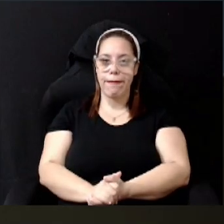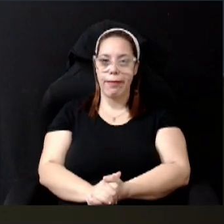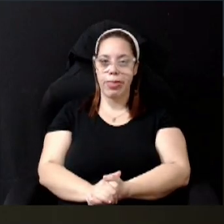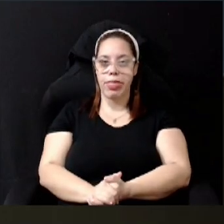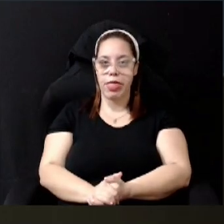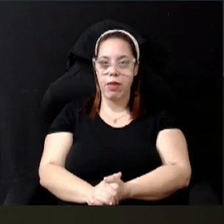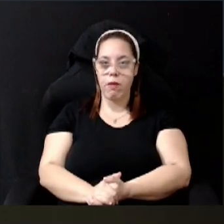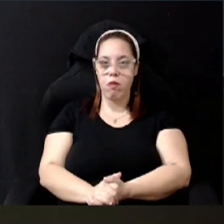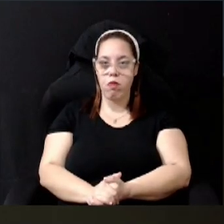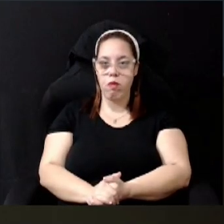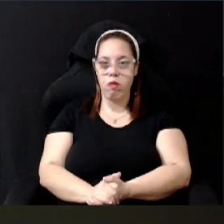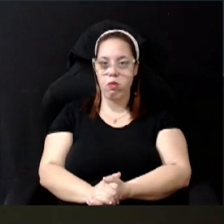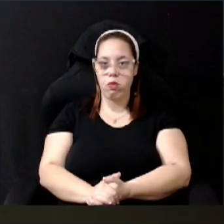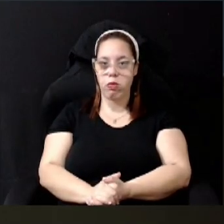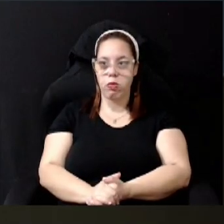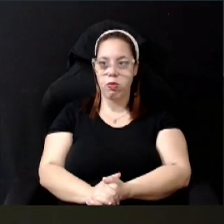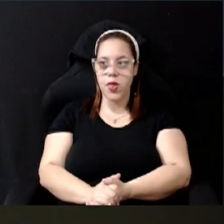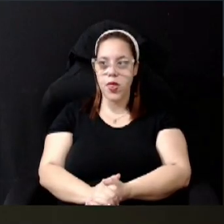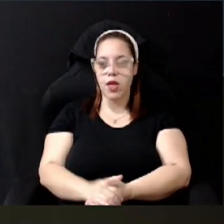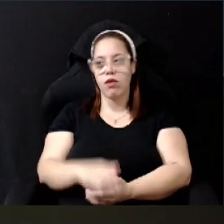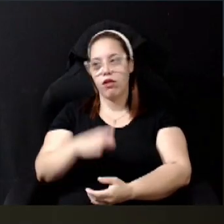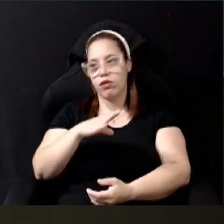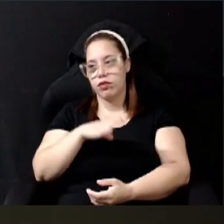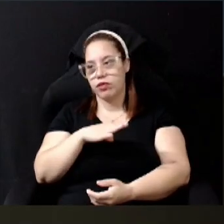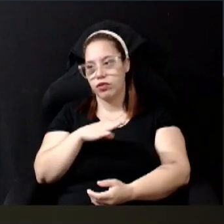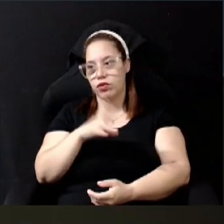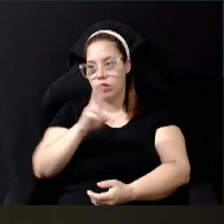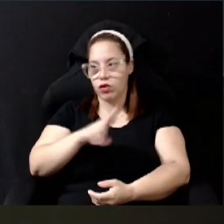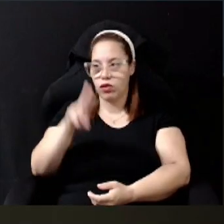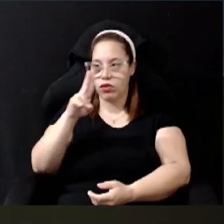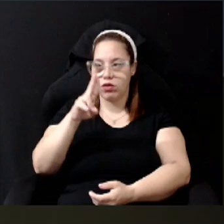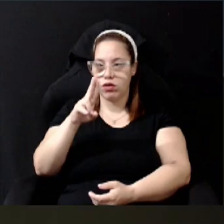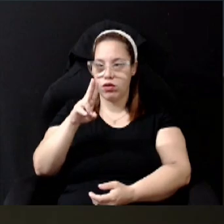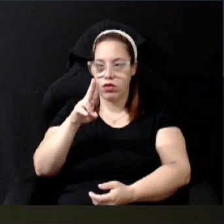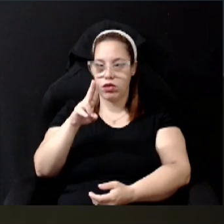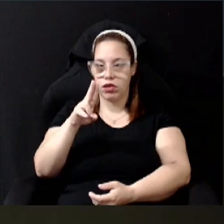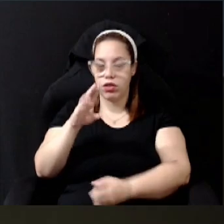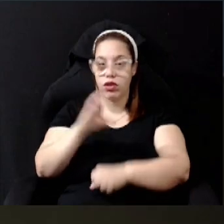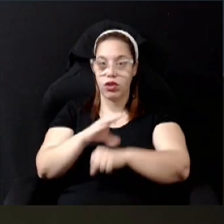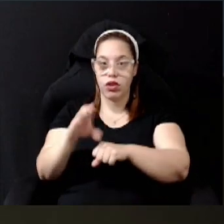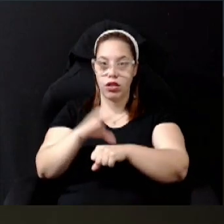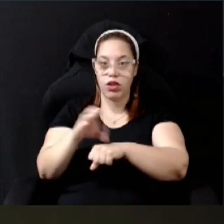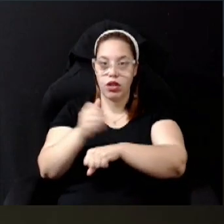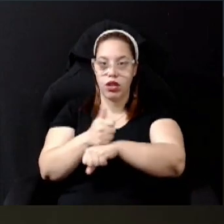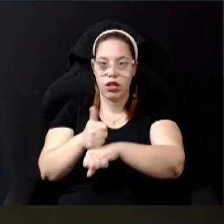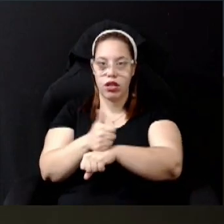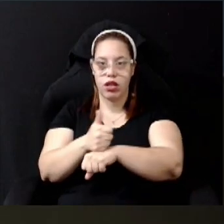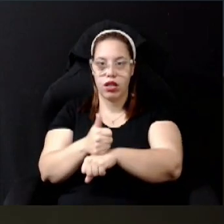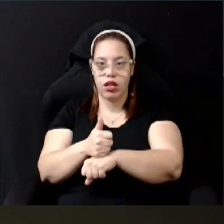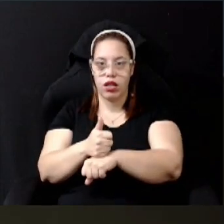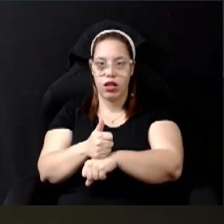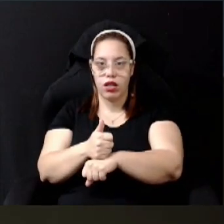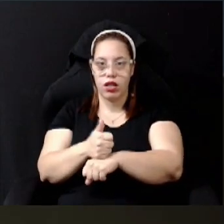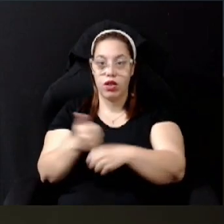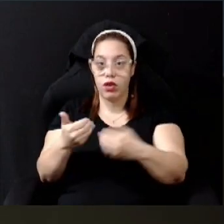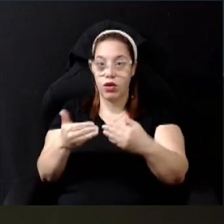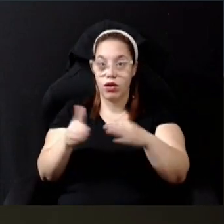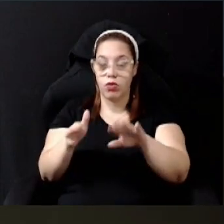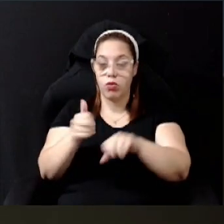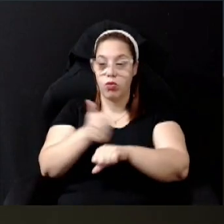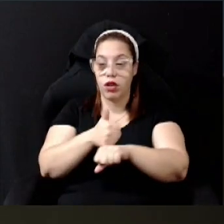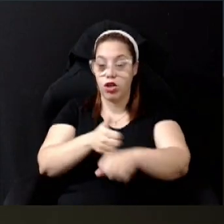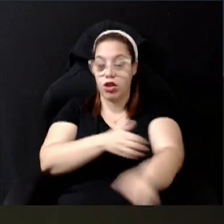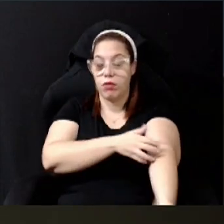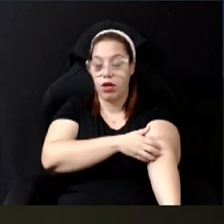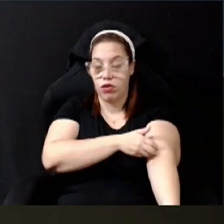numa universidade pública e acaba tendo como curso profissionalizante uma porta de entrada para o mercado de trabalho, para